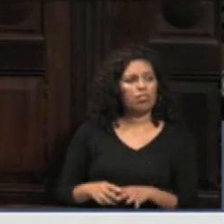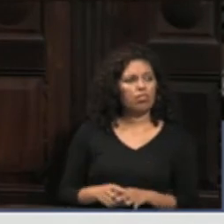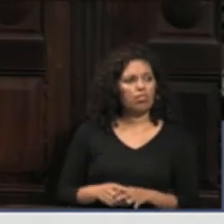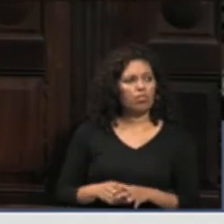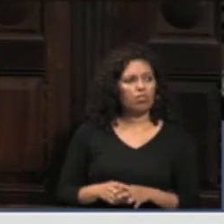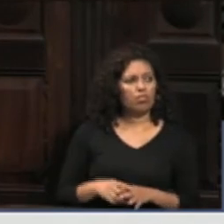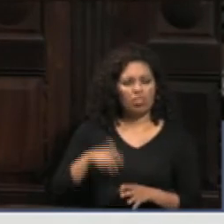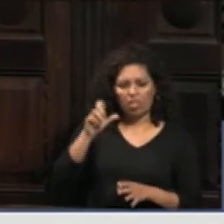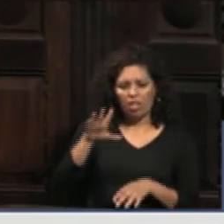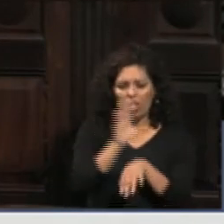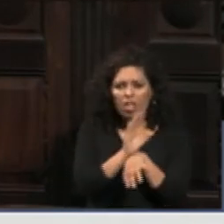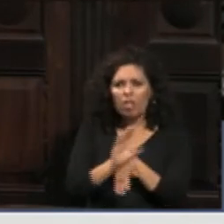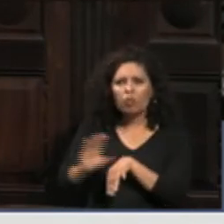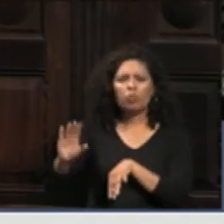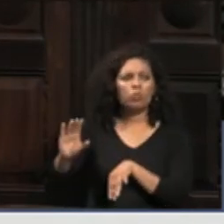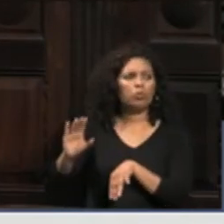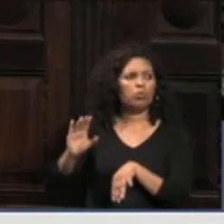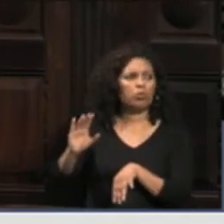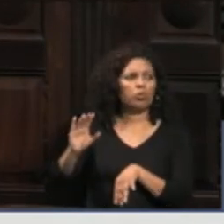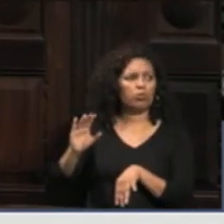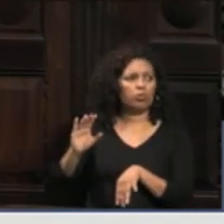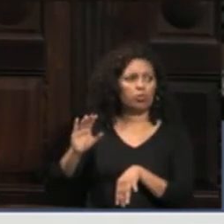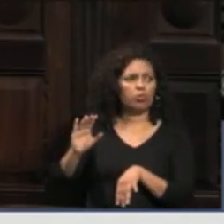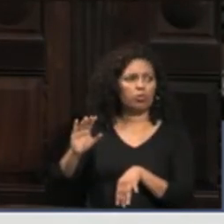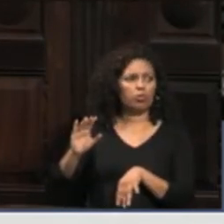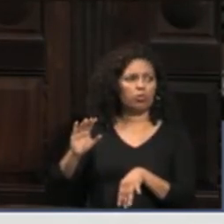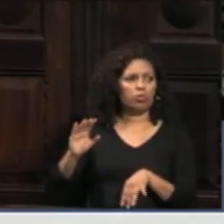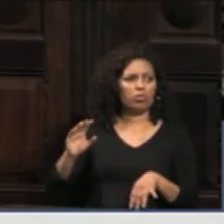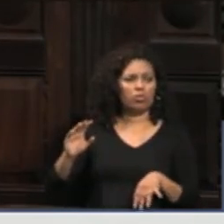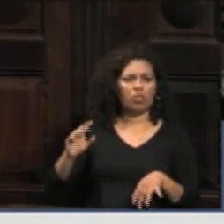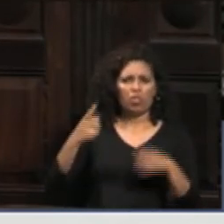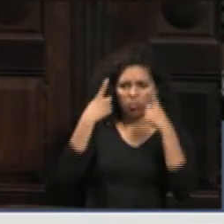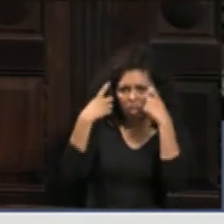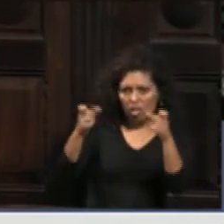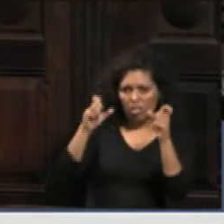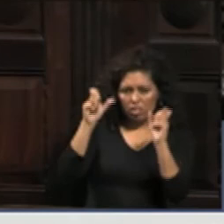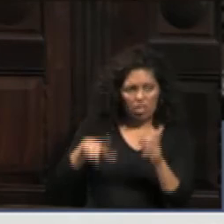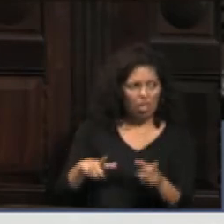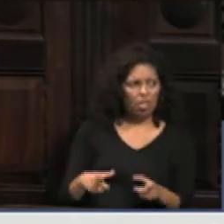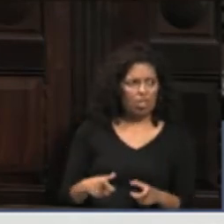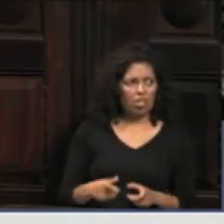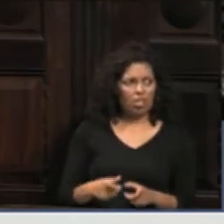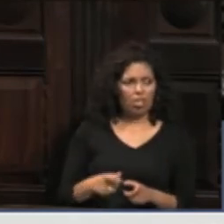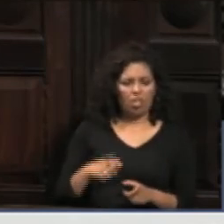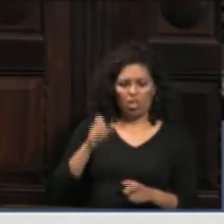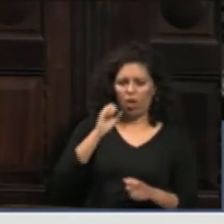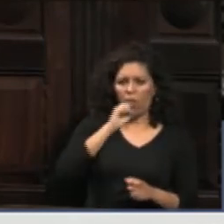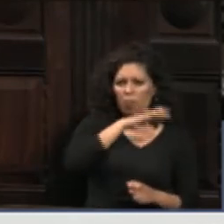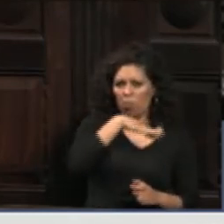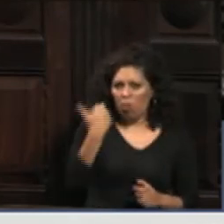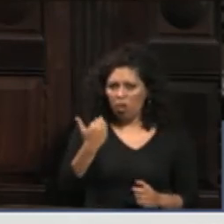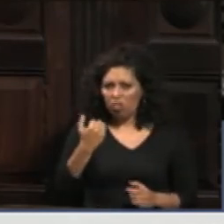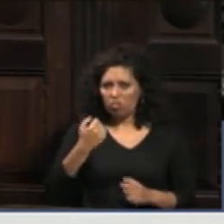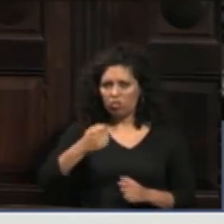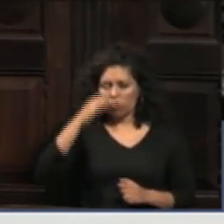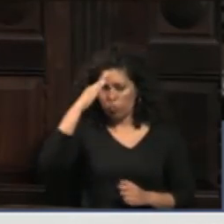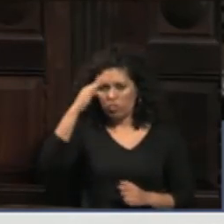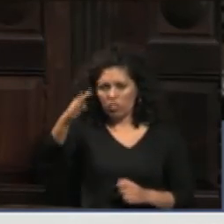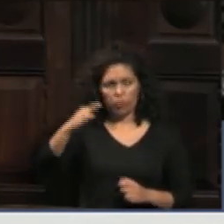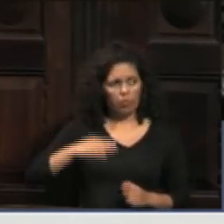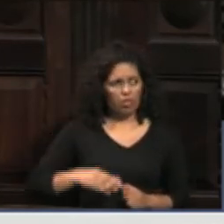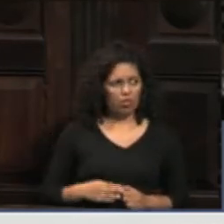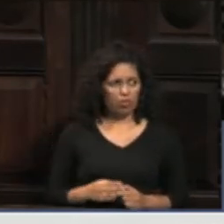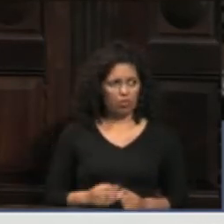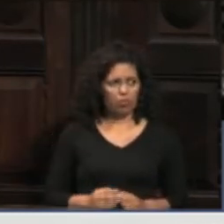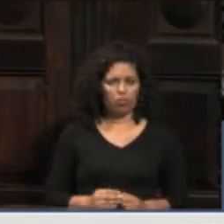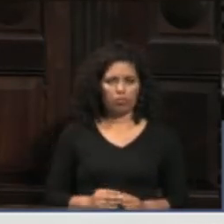a tortura que irá prevalecer? É a morte que irá prevalecer? É a censura que